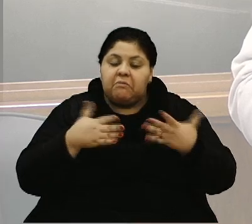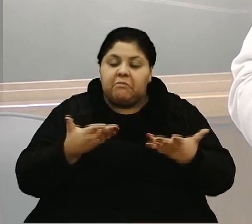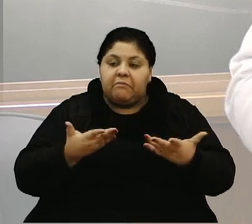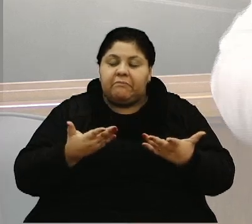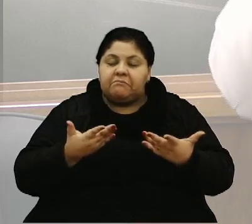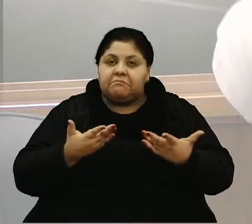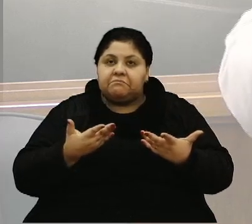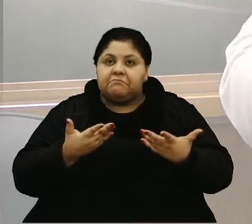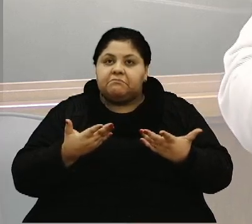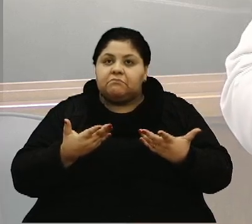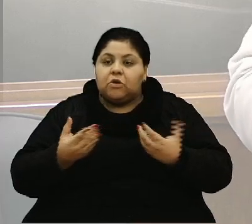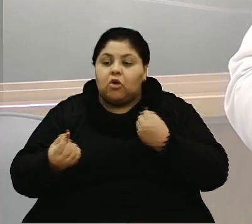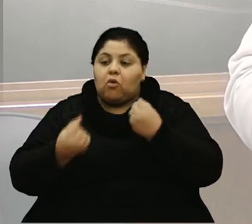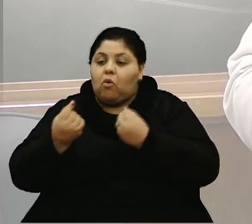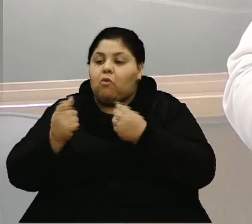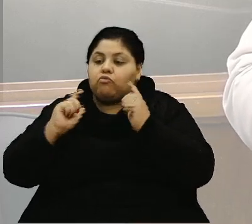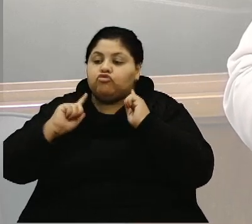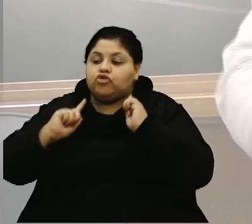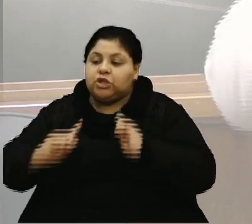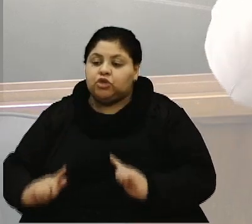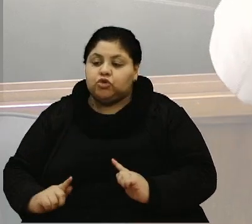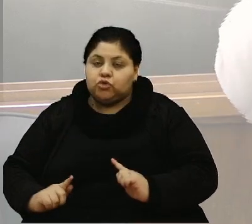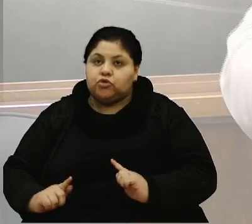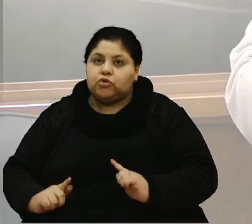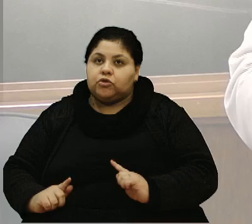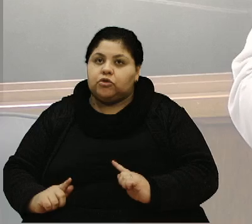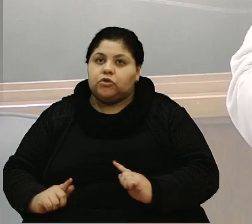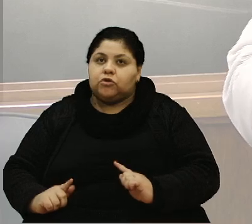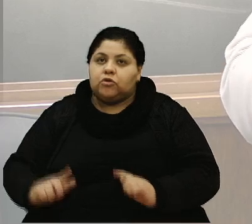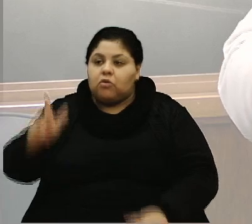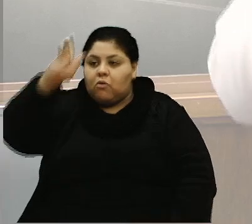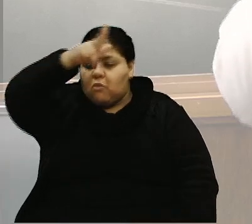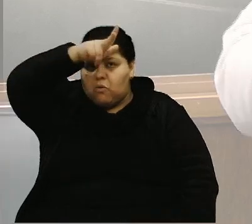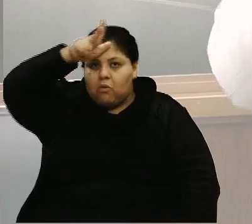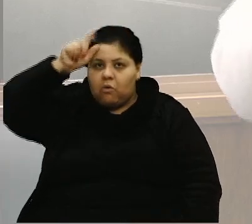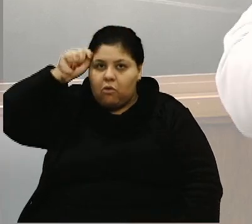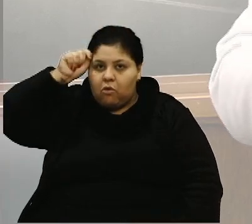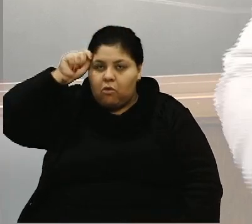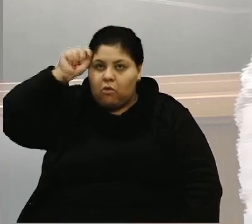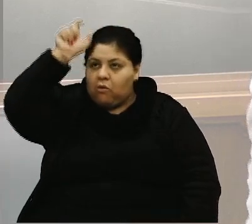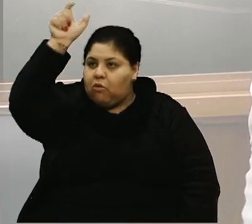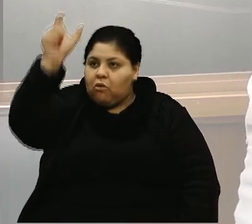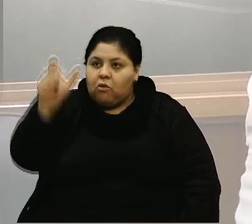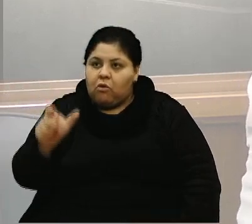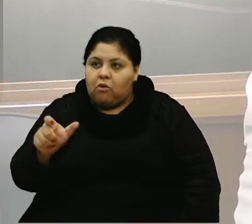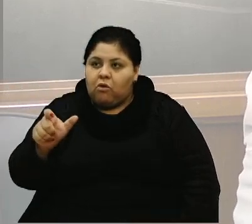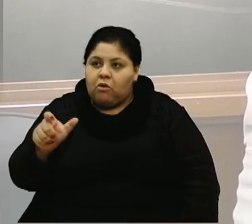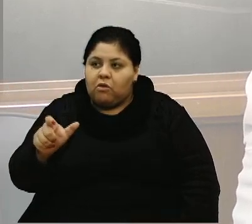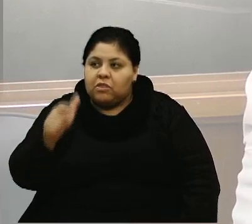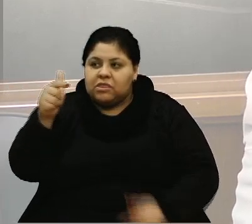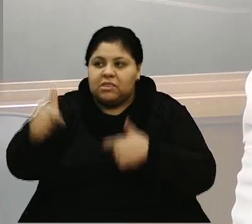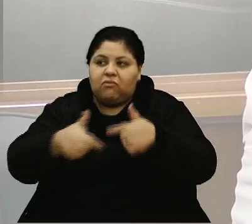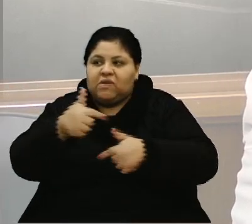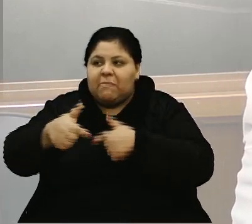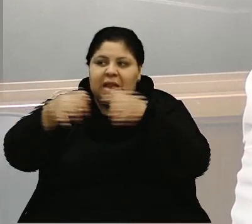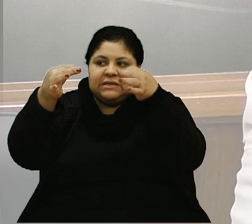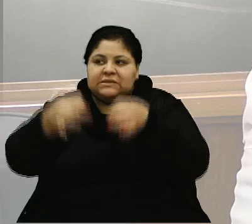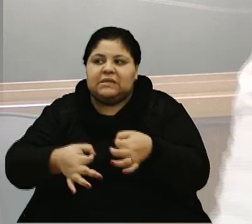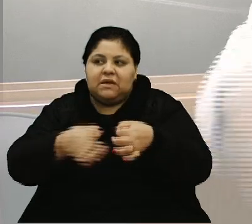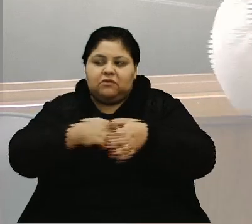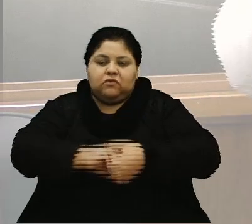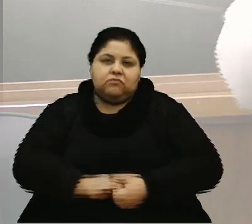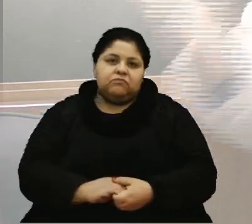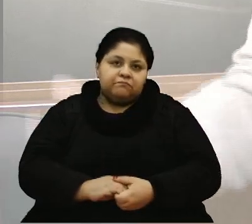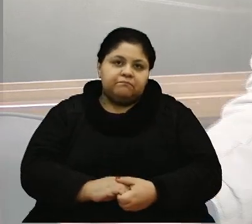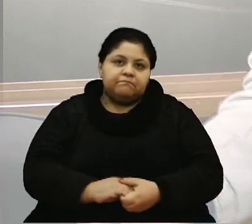se, como gestor, como prefeito, essa pessoa não é competente?